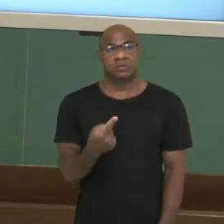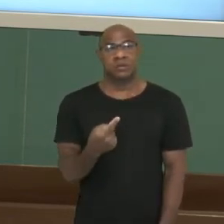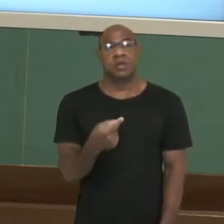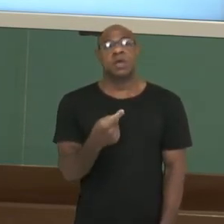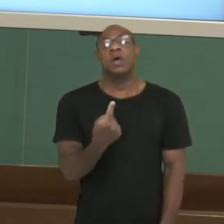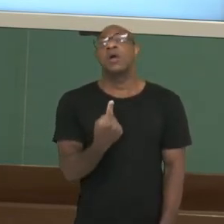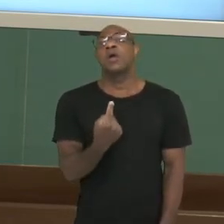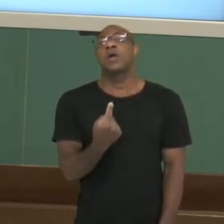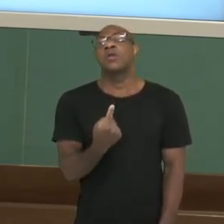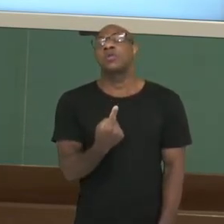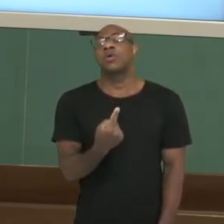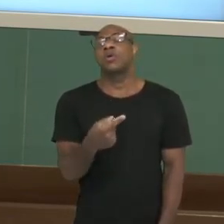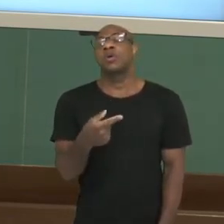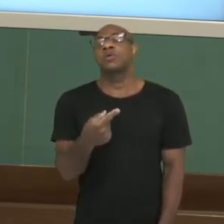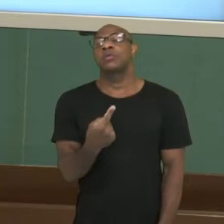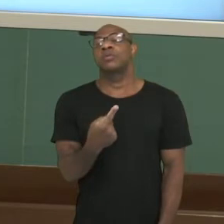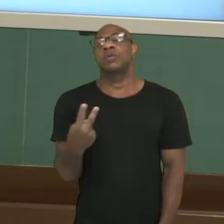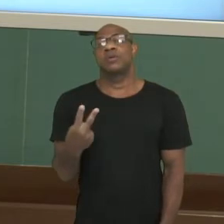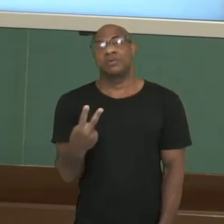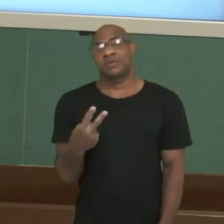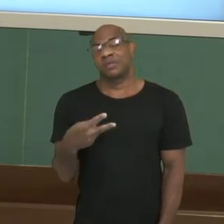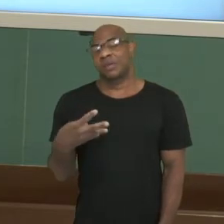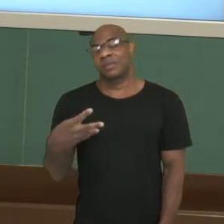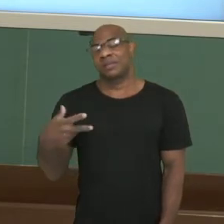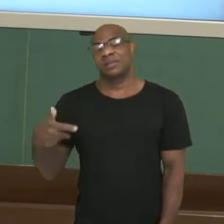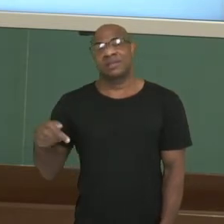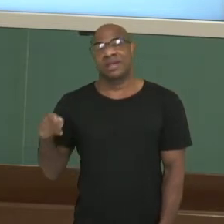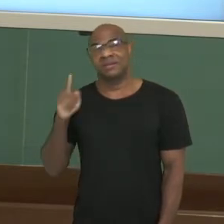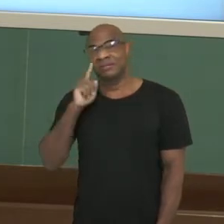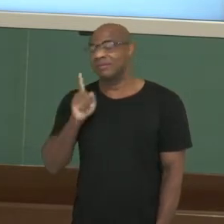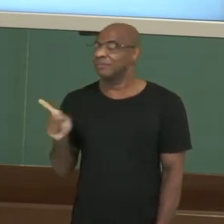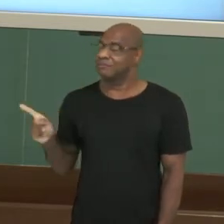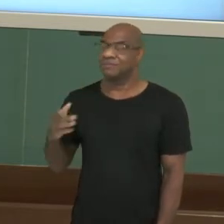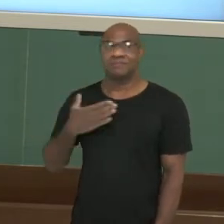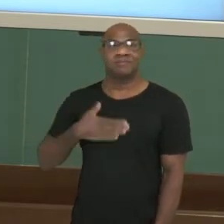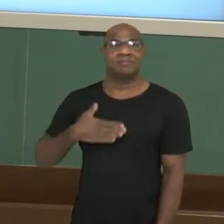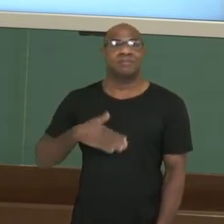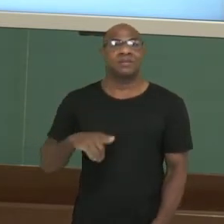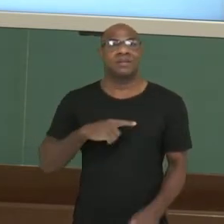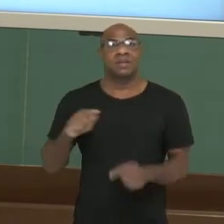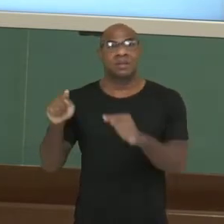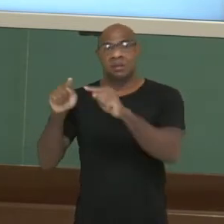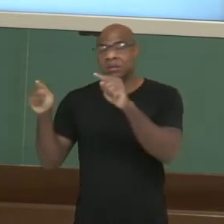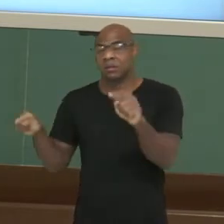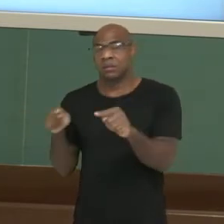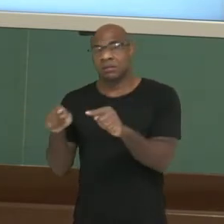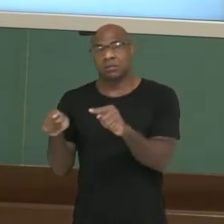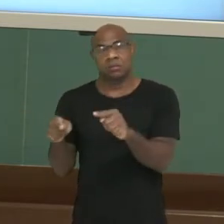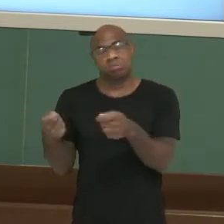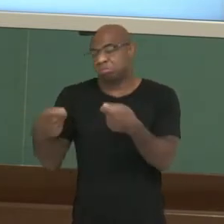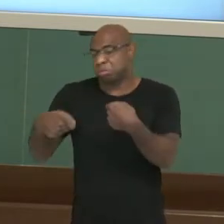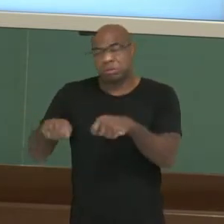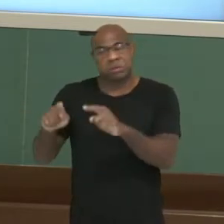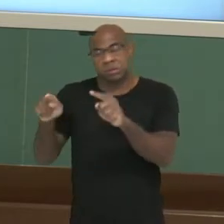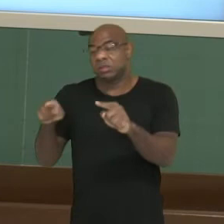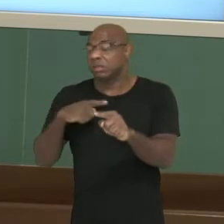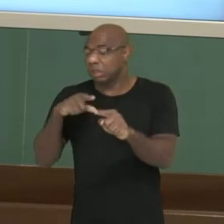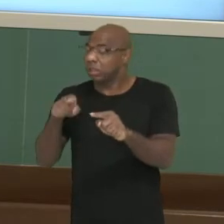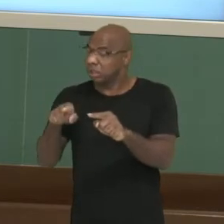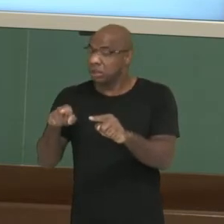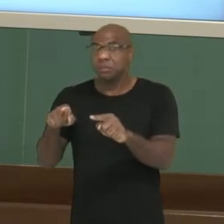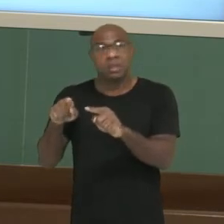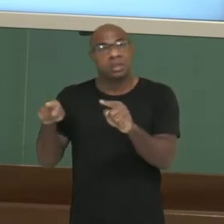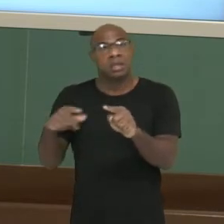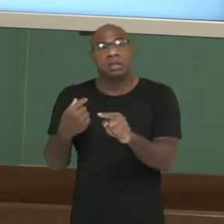1,1247. 1 mais I. Então, repare como ficou tranquilo agora, ó. Eu tenho parênteses aqui, mas ele não é necessário. Por quê? É só